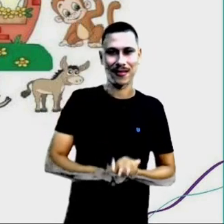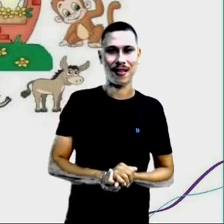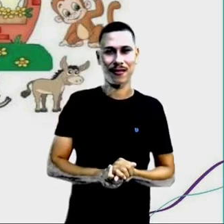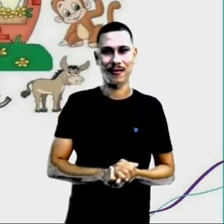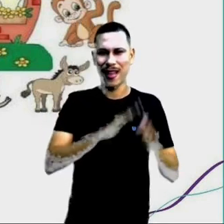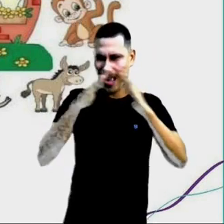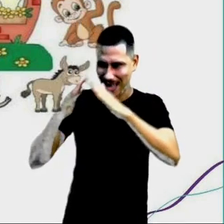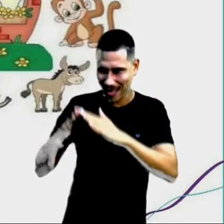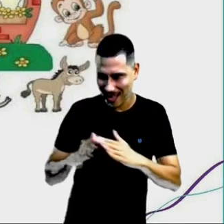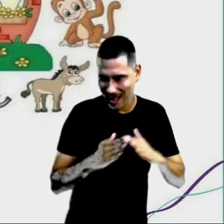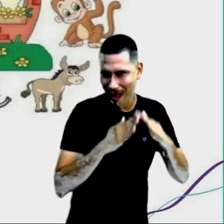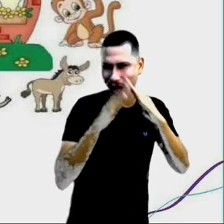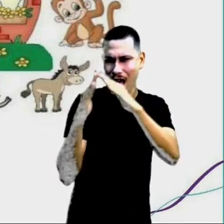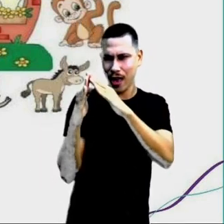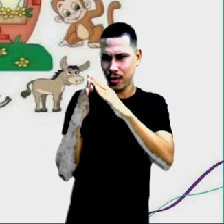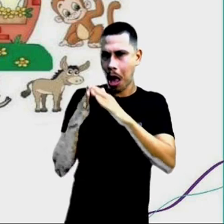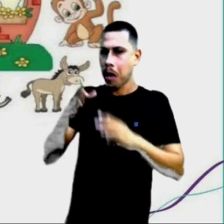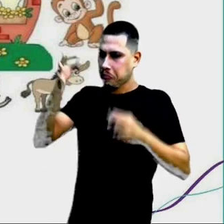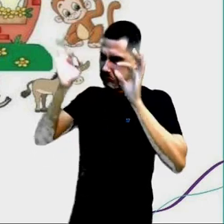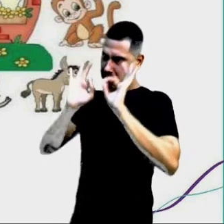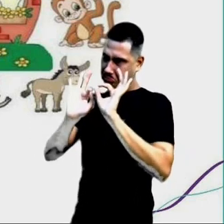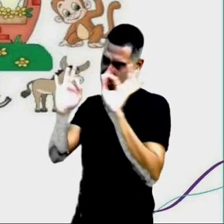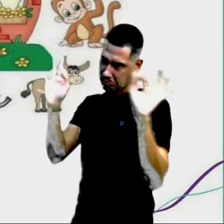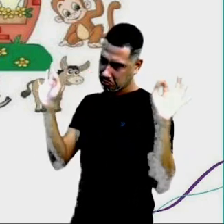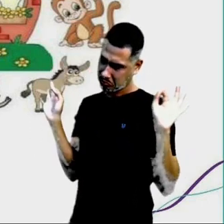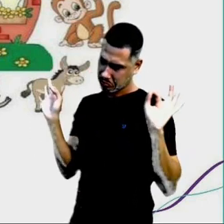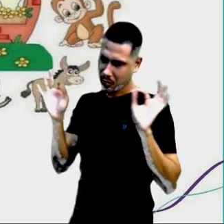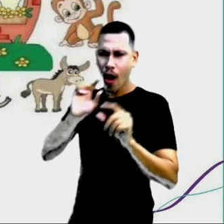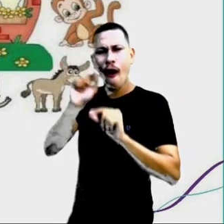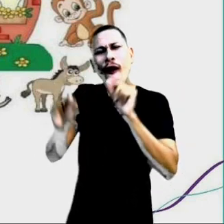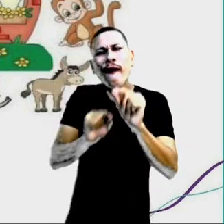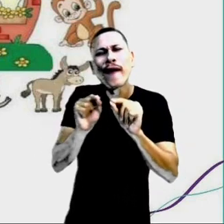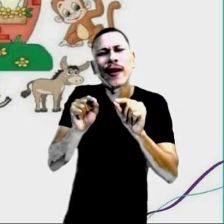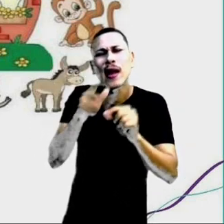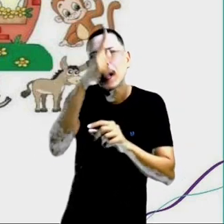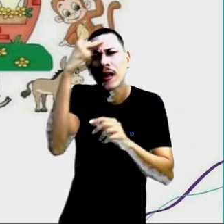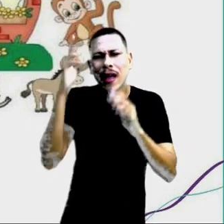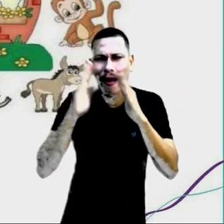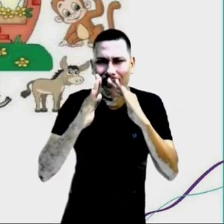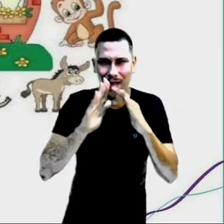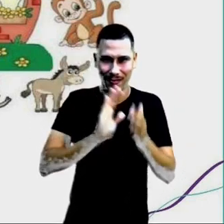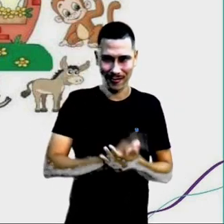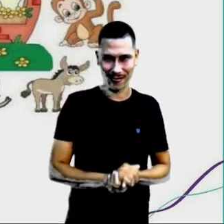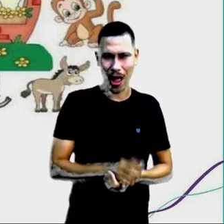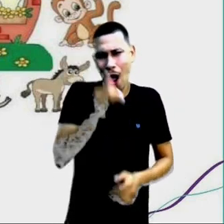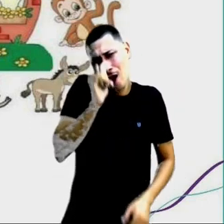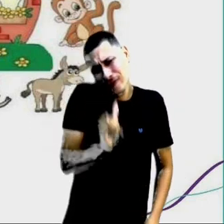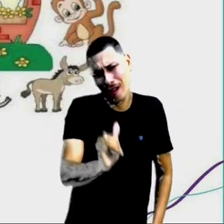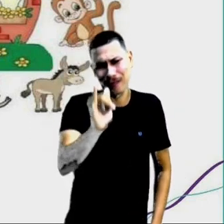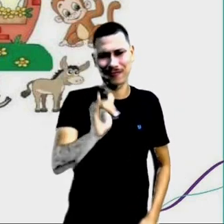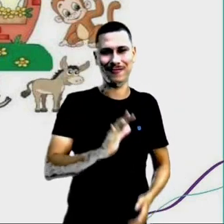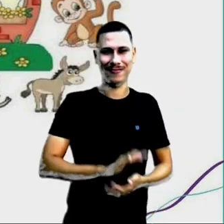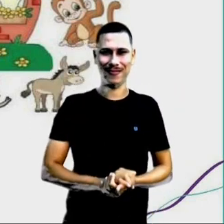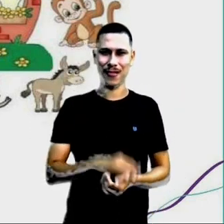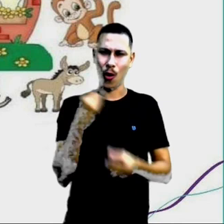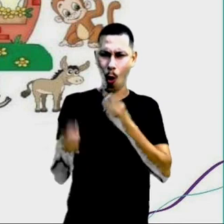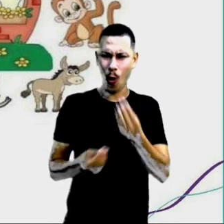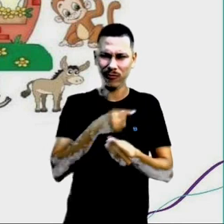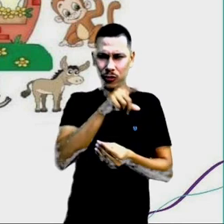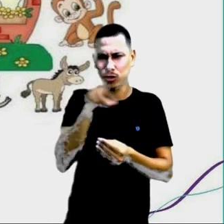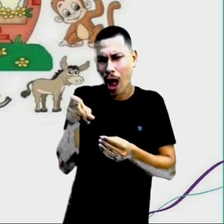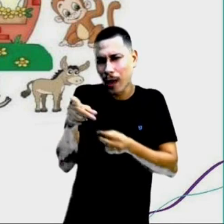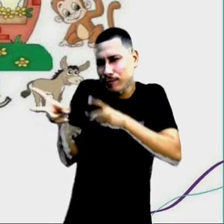Essa casa é elegante. Quem mora nela é o elefante. Como vocês